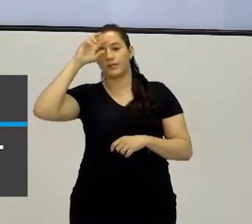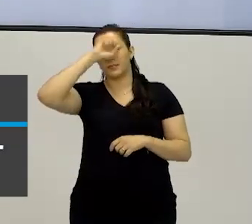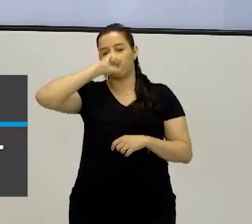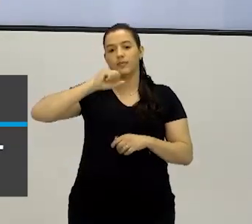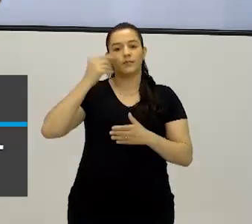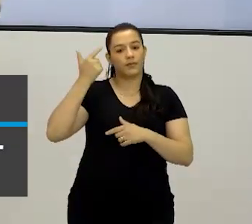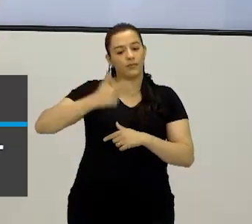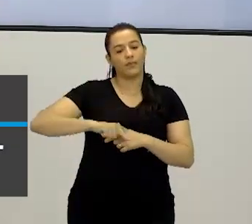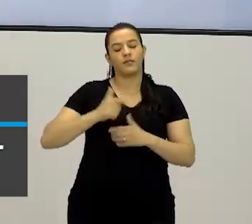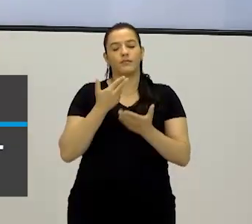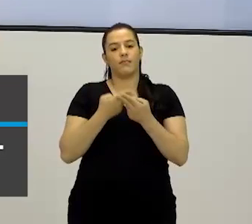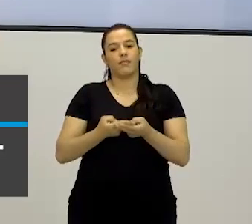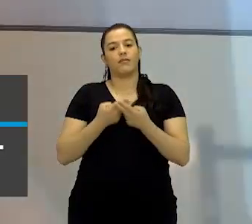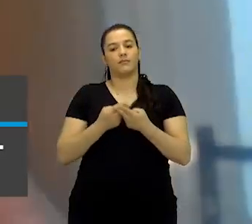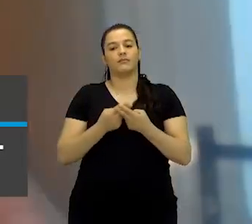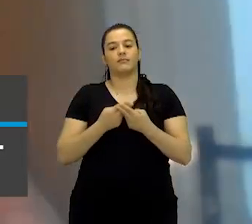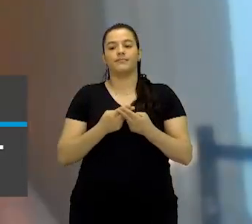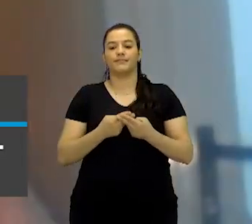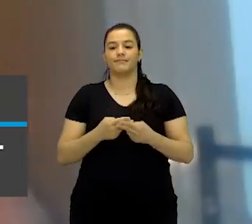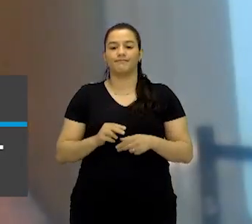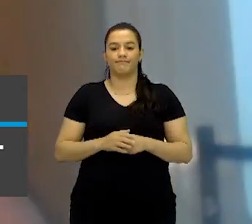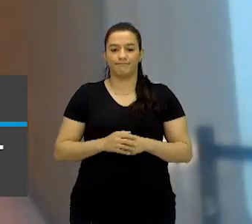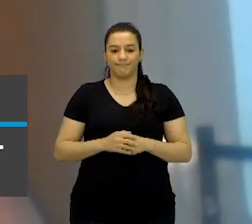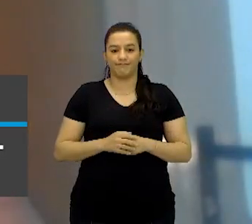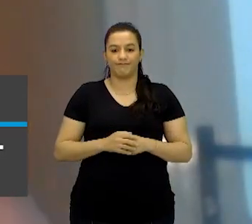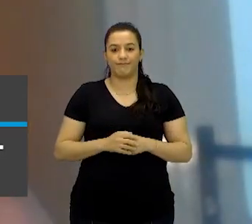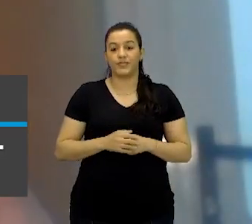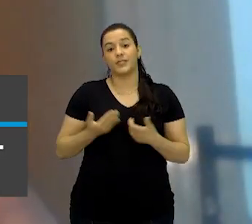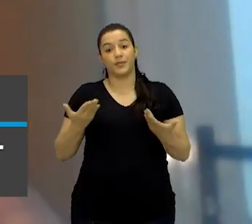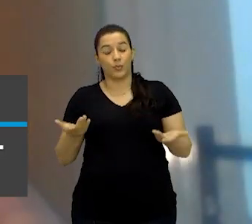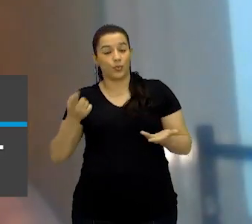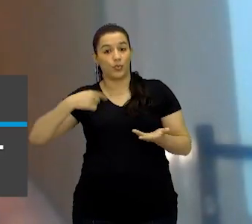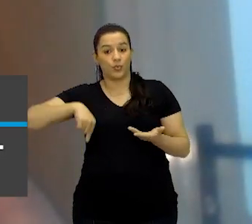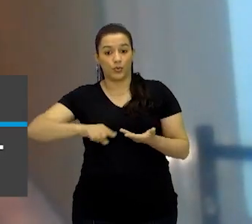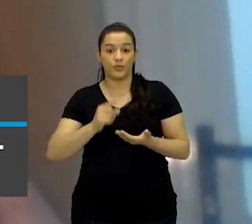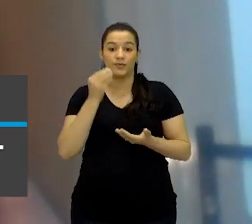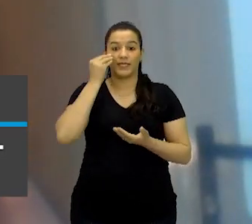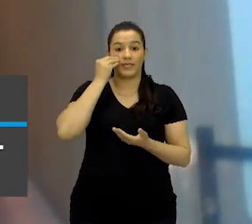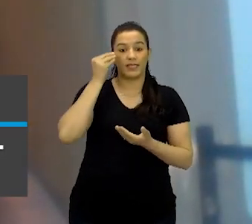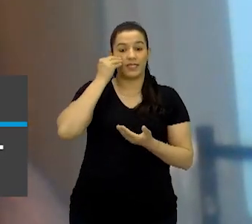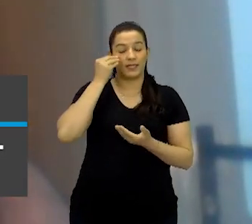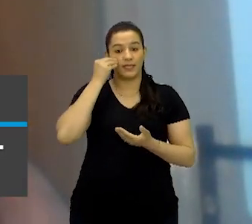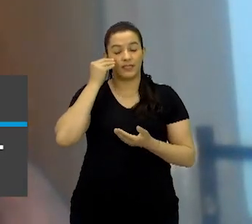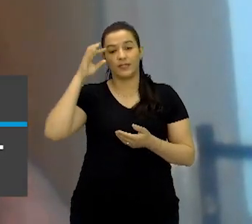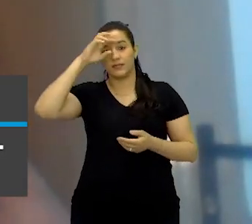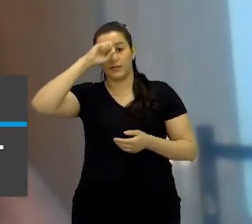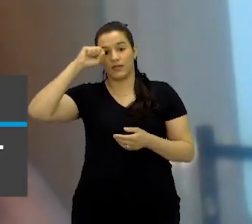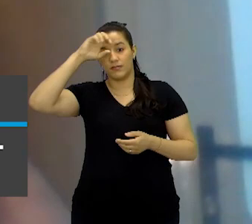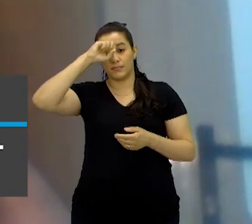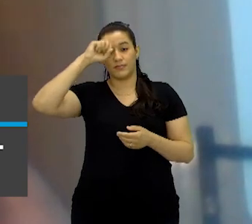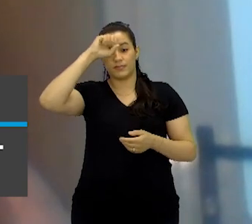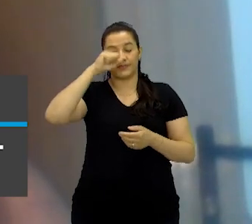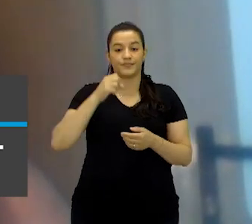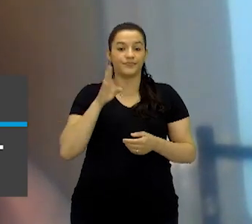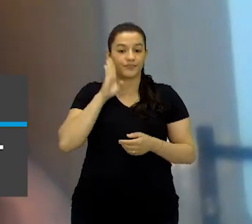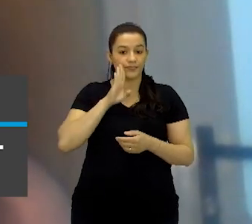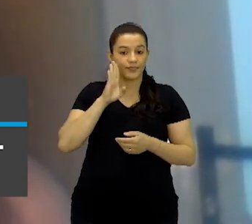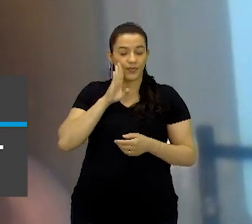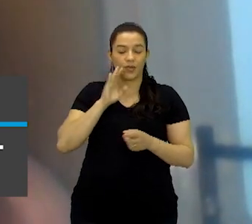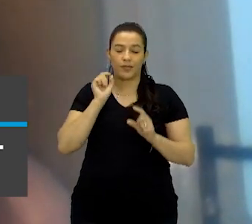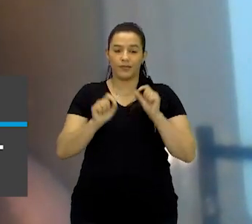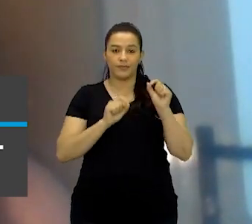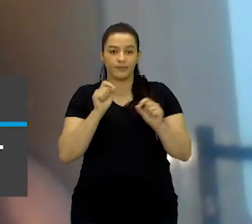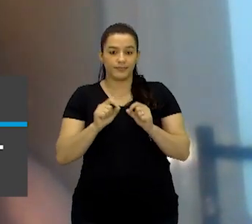paciência. Pois é, pelo menos a gente vai tentando aprender, né? Eu achei bem interessante,